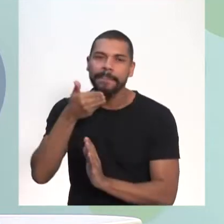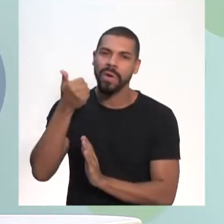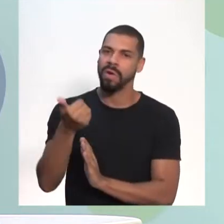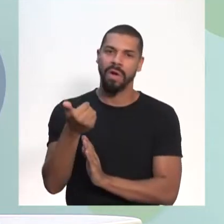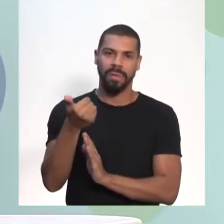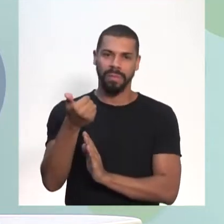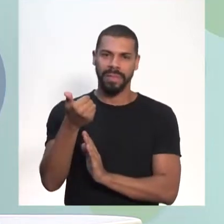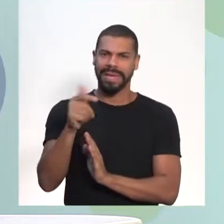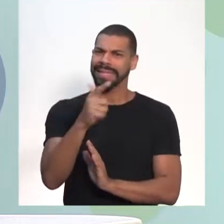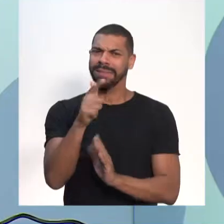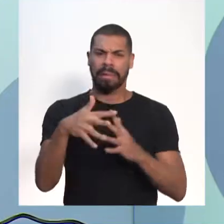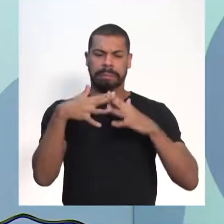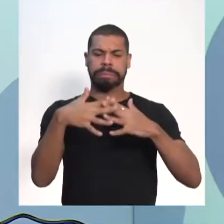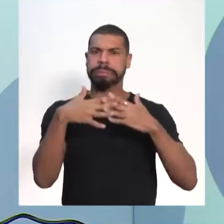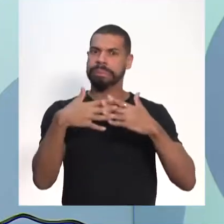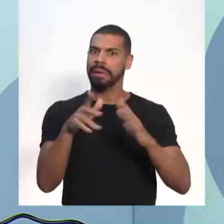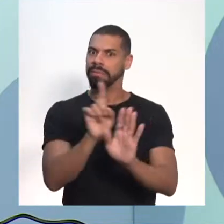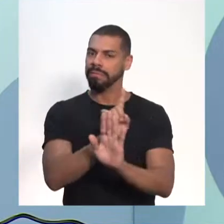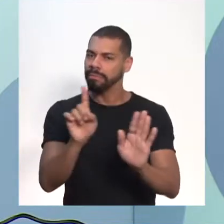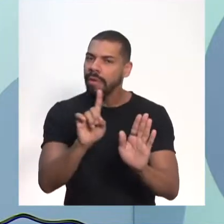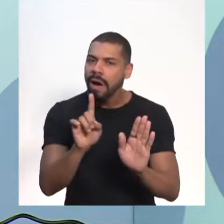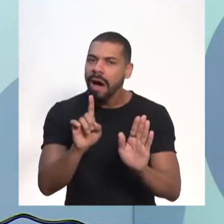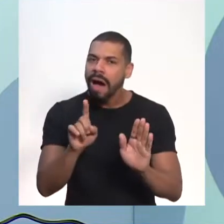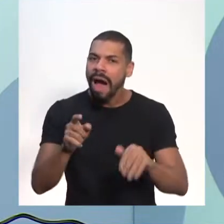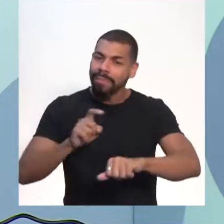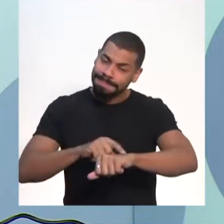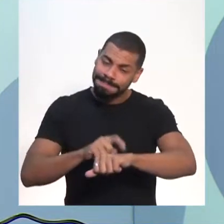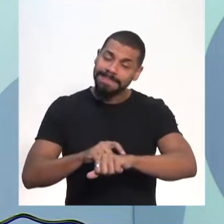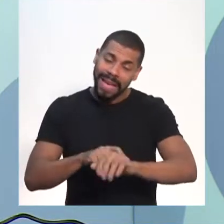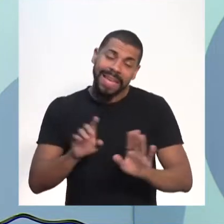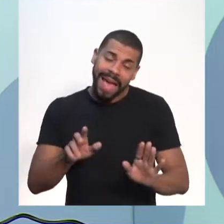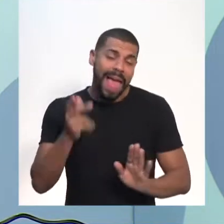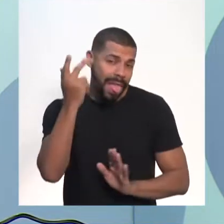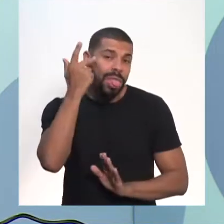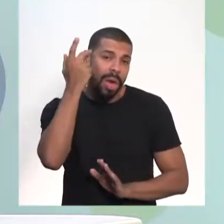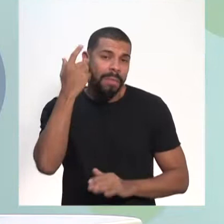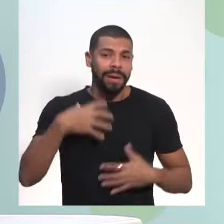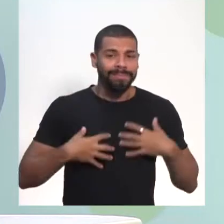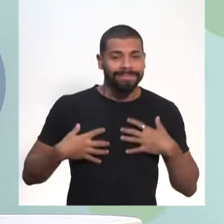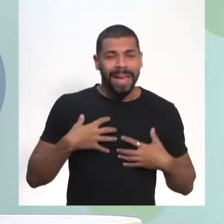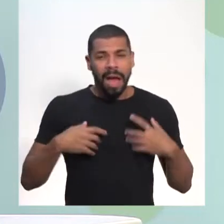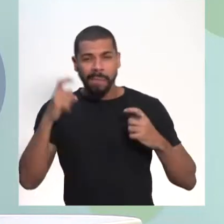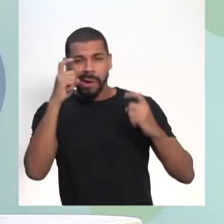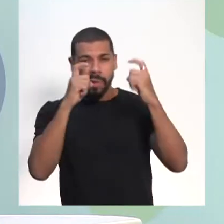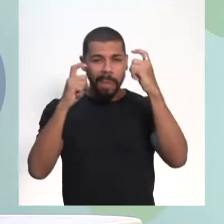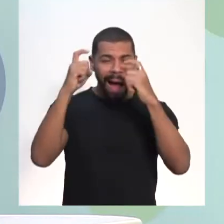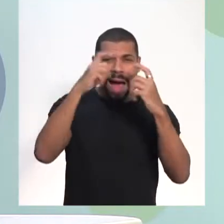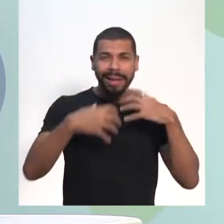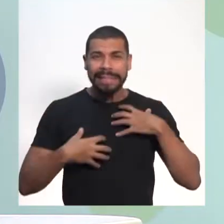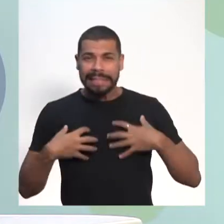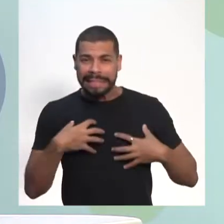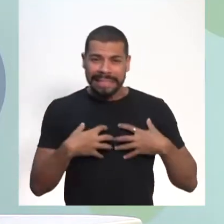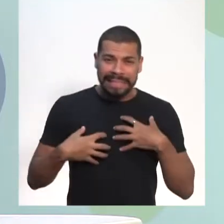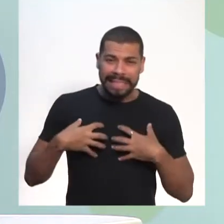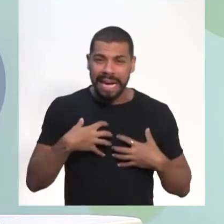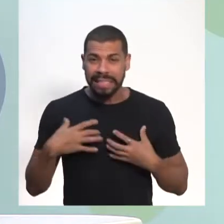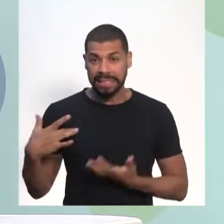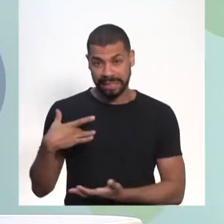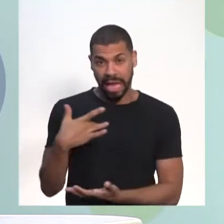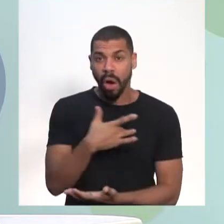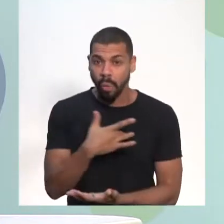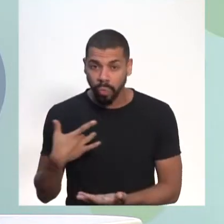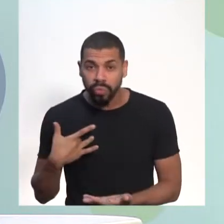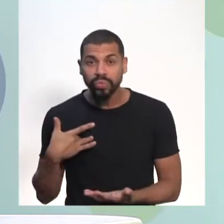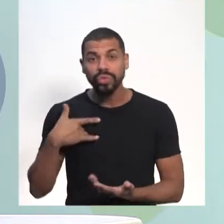criar mais conflitos ainda, nesse momento que é natural que as pessoas fiquem preocupadas com questões de saúde, questões